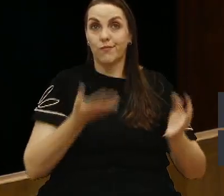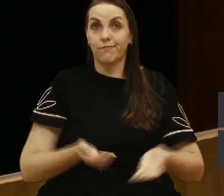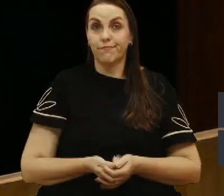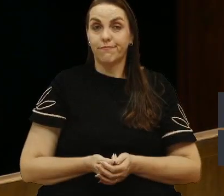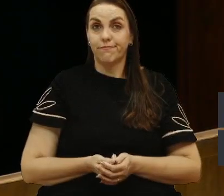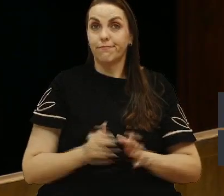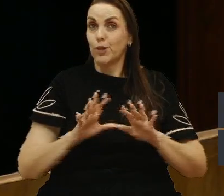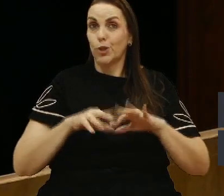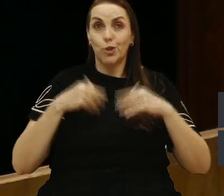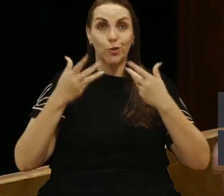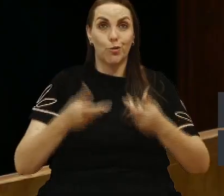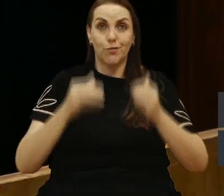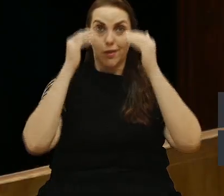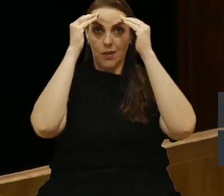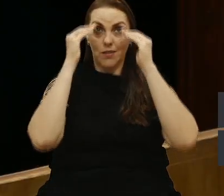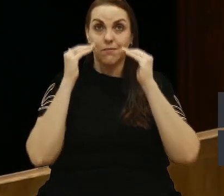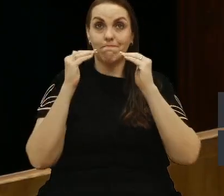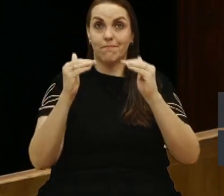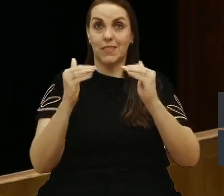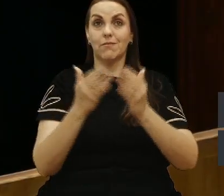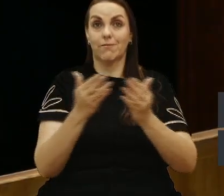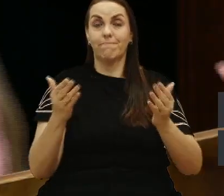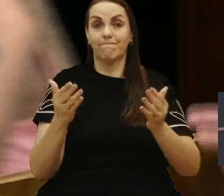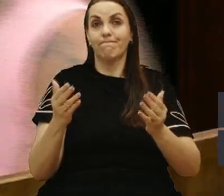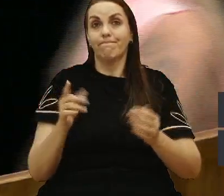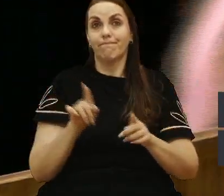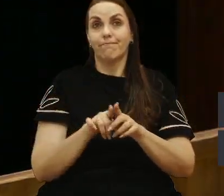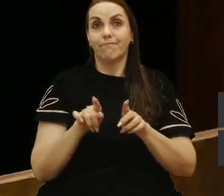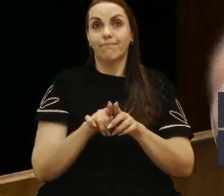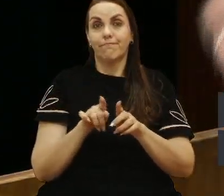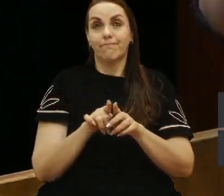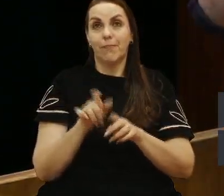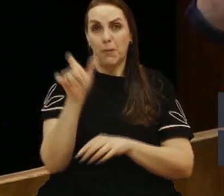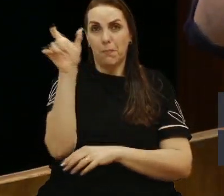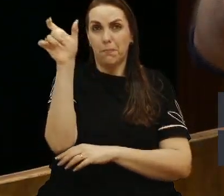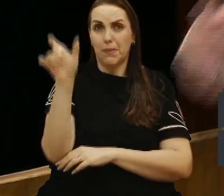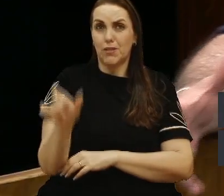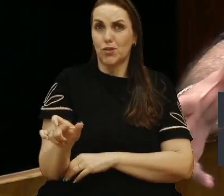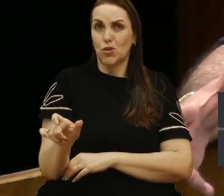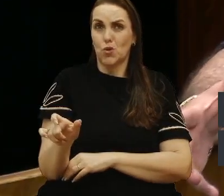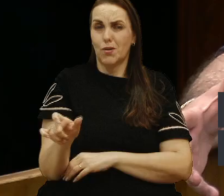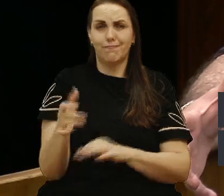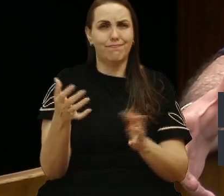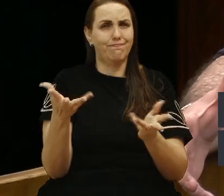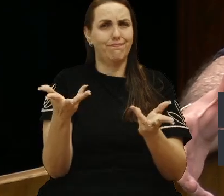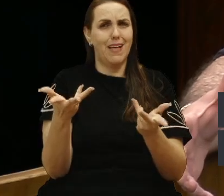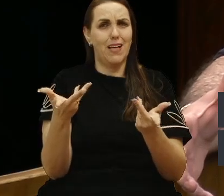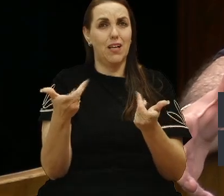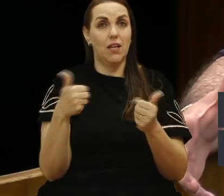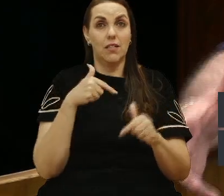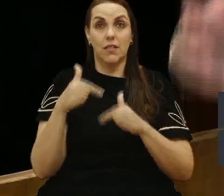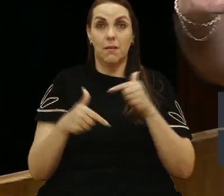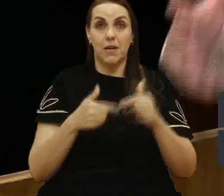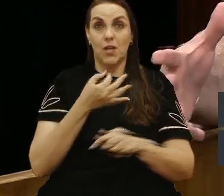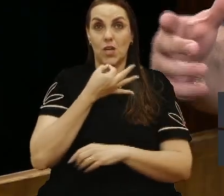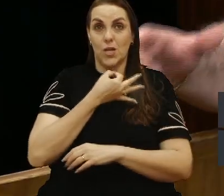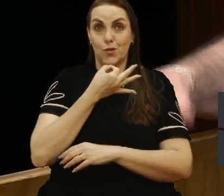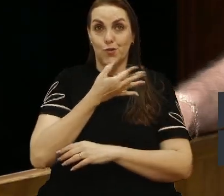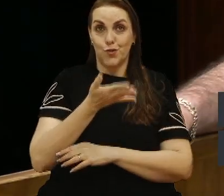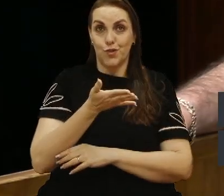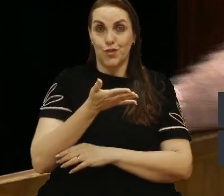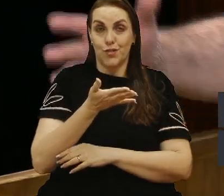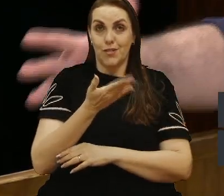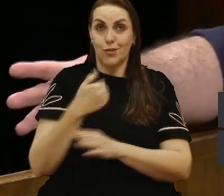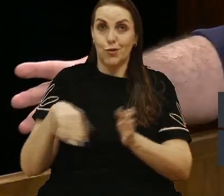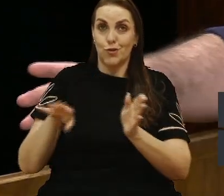com todo o respeito que eu tenho também pela pessoa, e faz um excelente trabalho em Caxias do Sul, desde que botou os pés